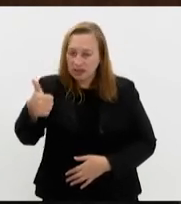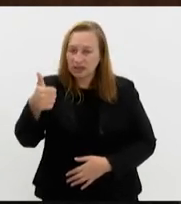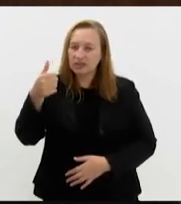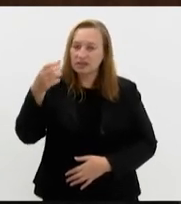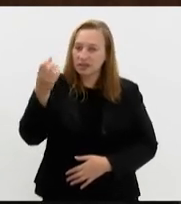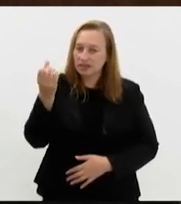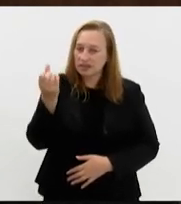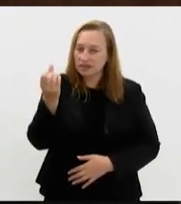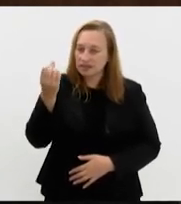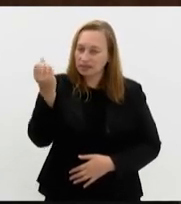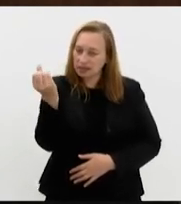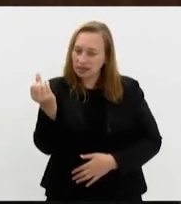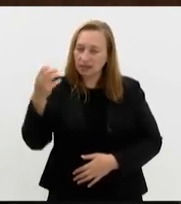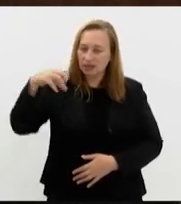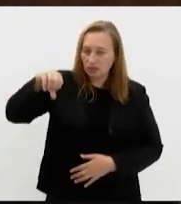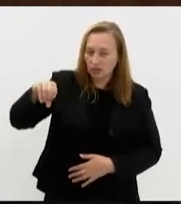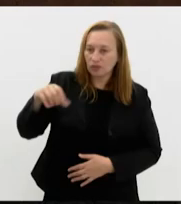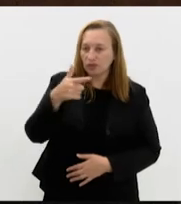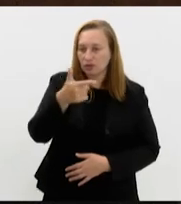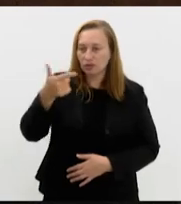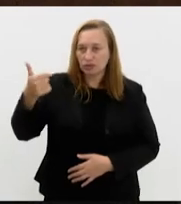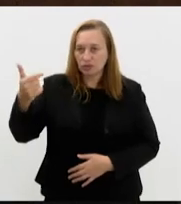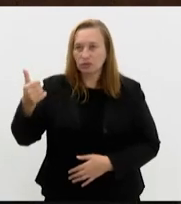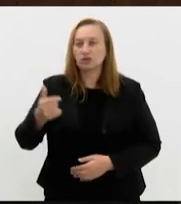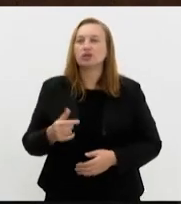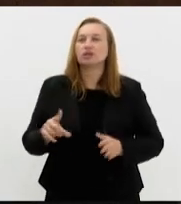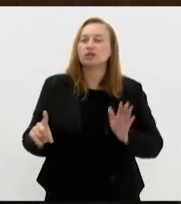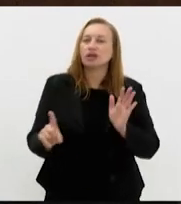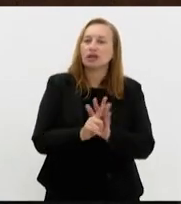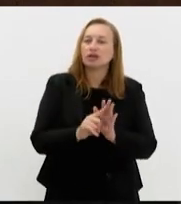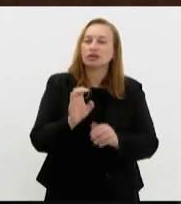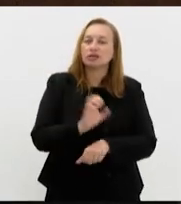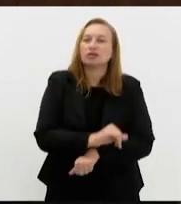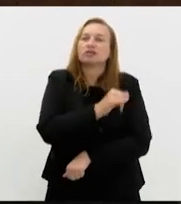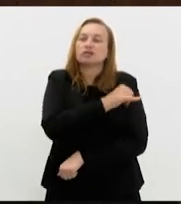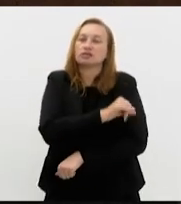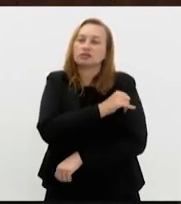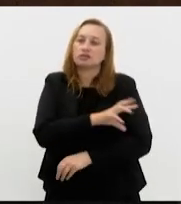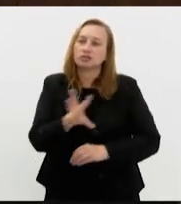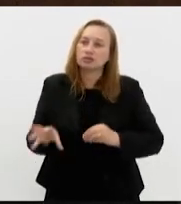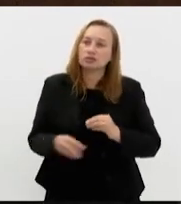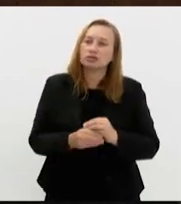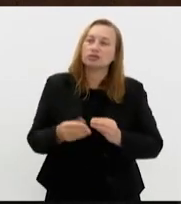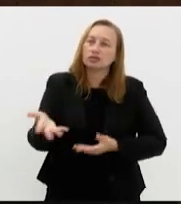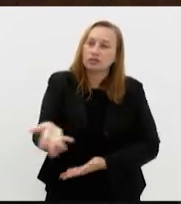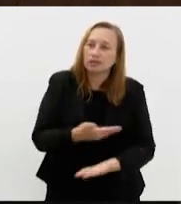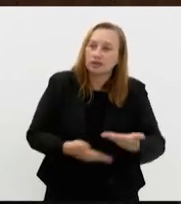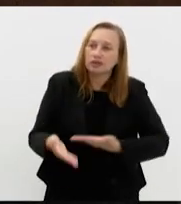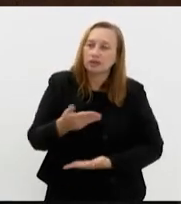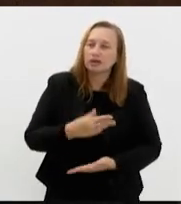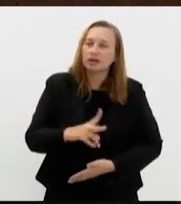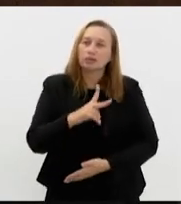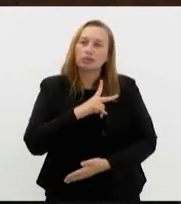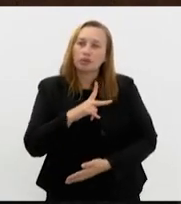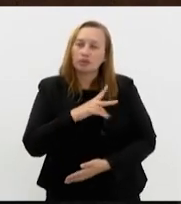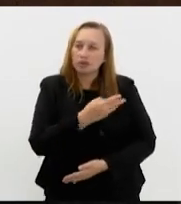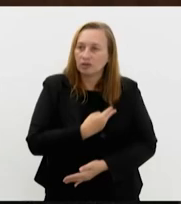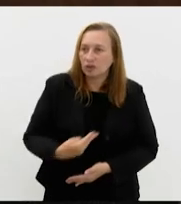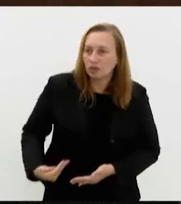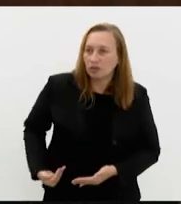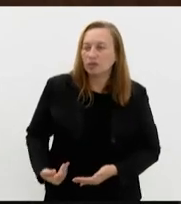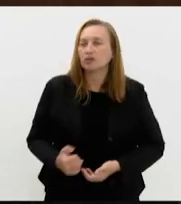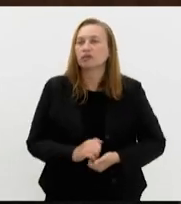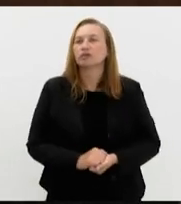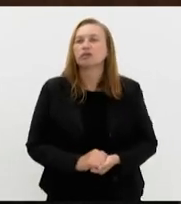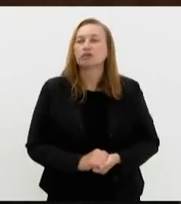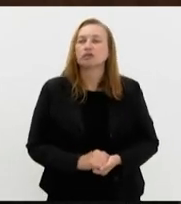para a gente colocar na lei de concessões no Estado do Rio de Janeiro, nas parcerias público-privada, a previsão